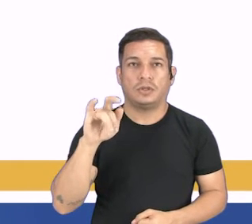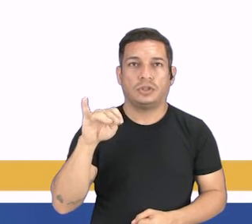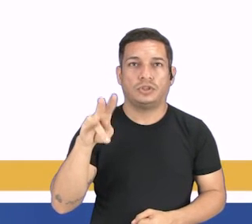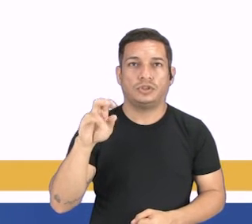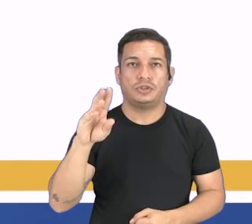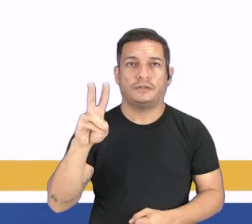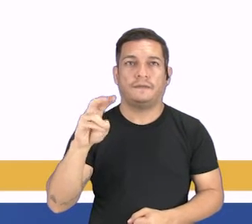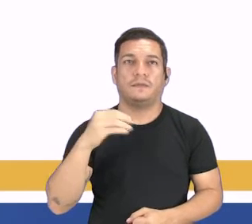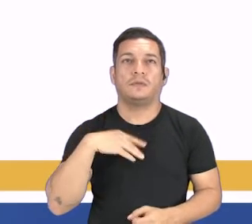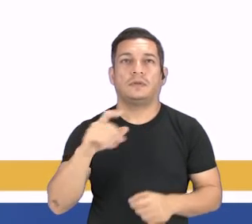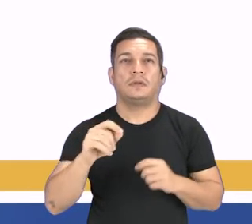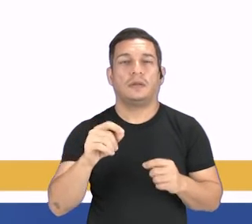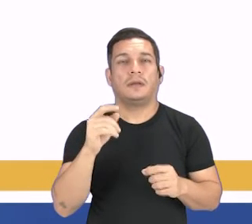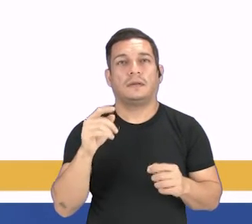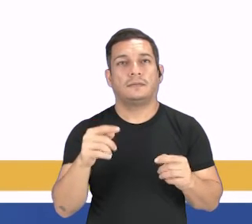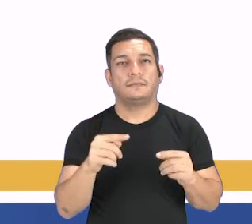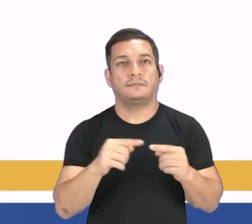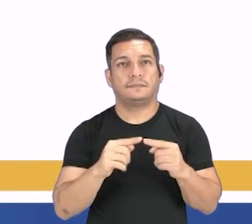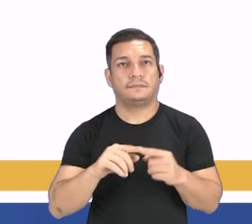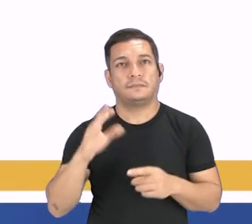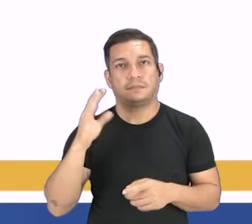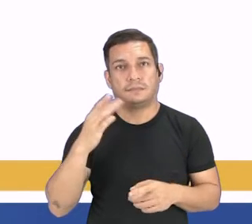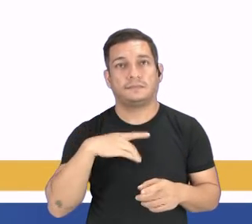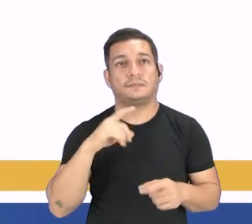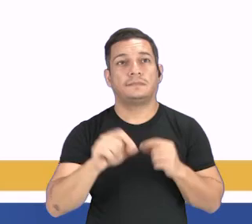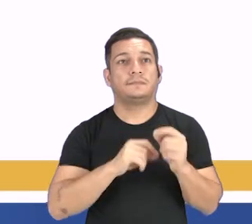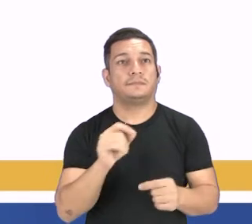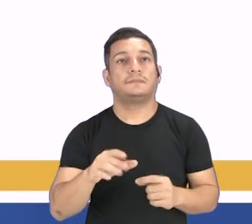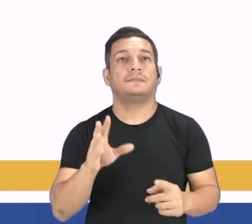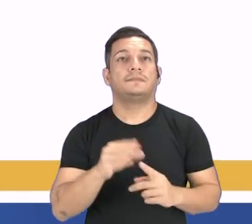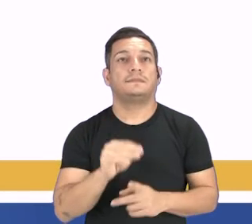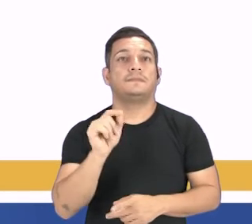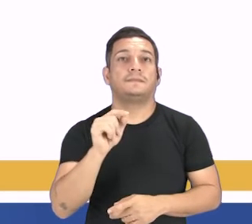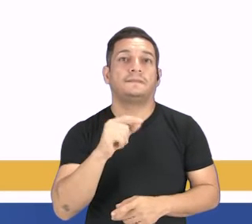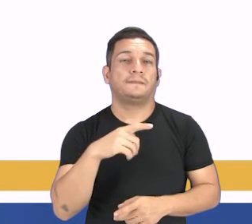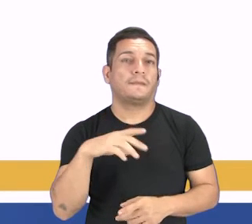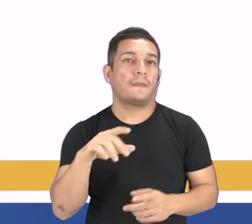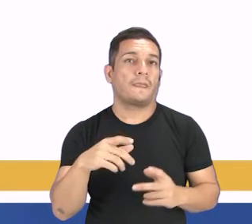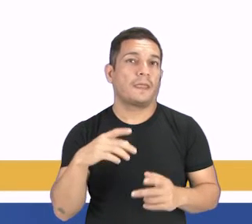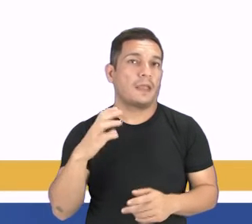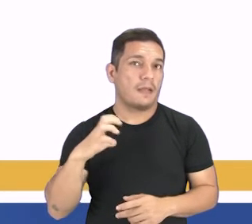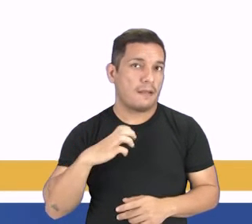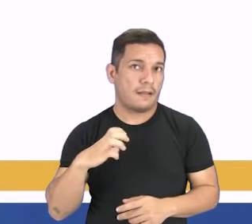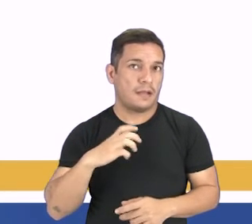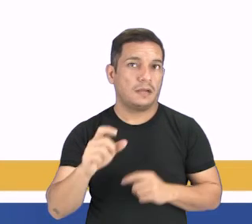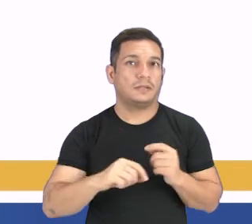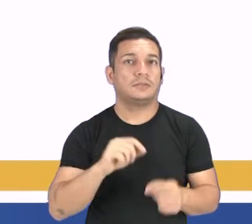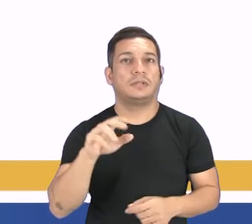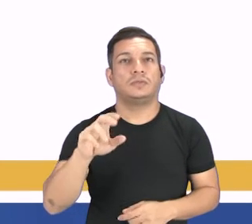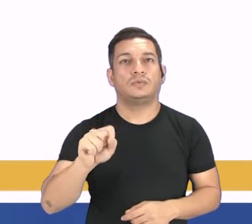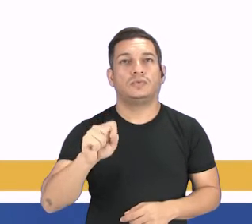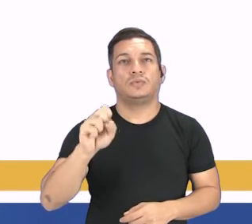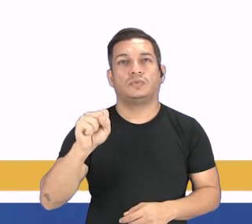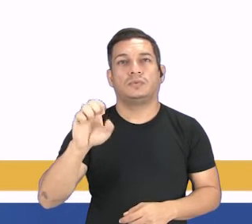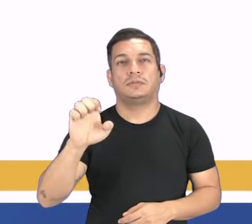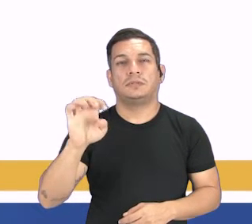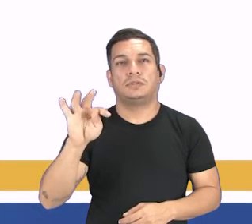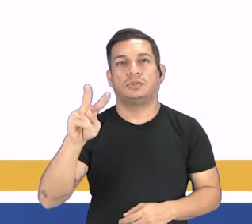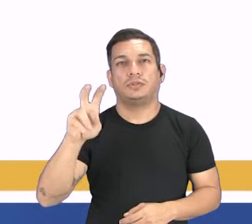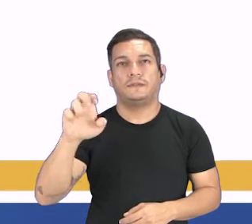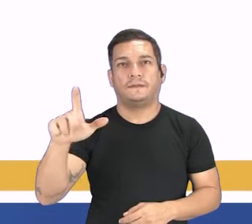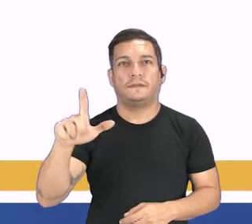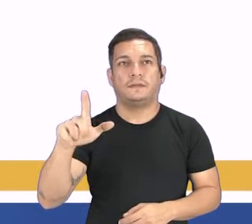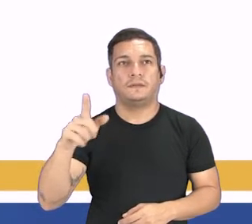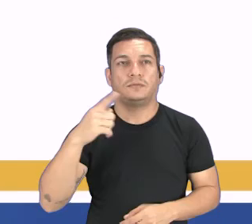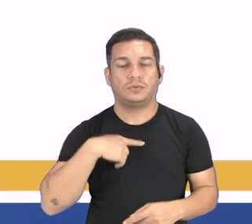ciência, constitui um meio para alcançar fins cuja correção ética é suscetível de exame